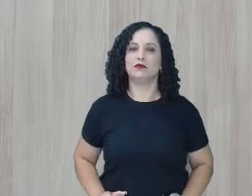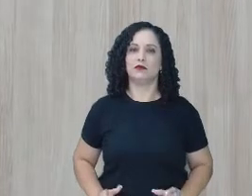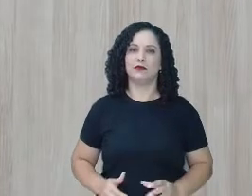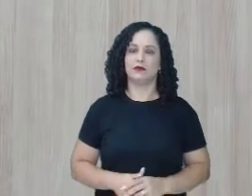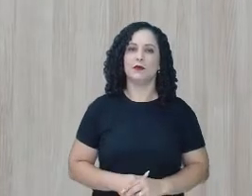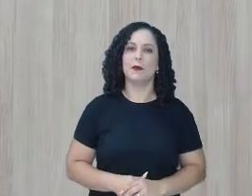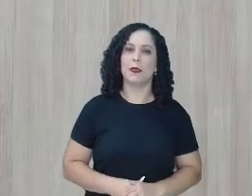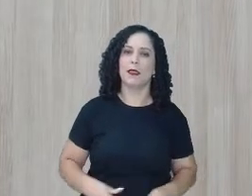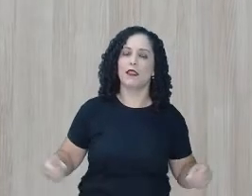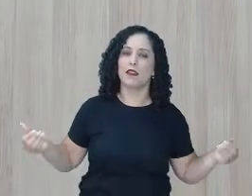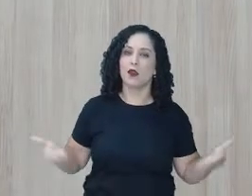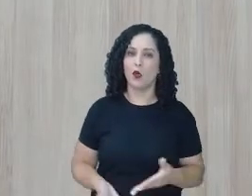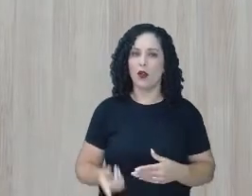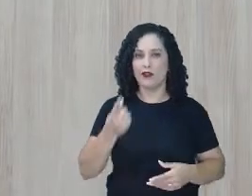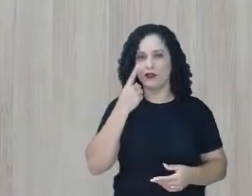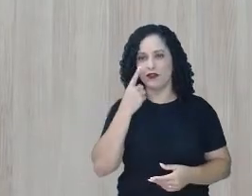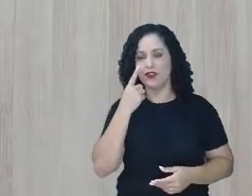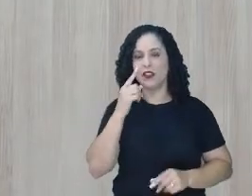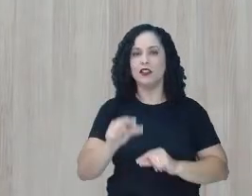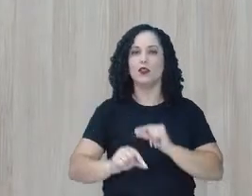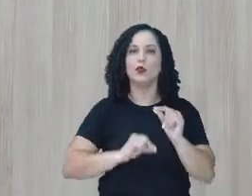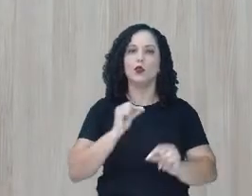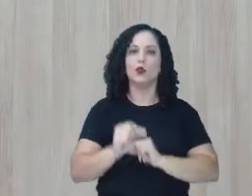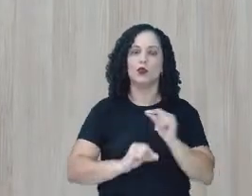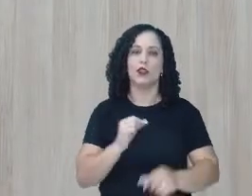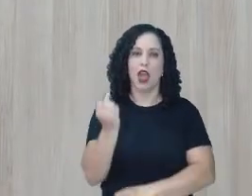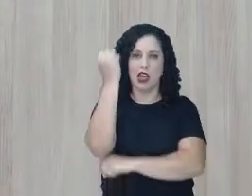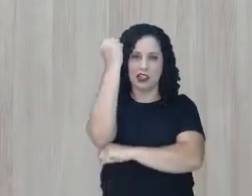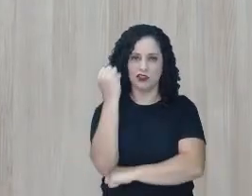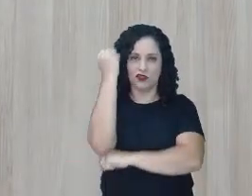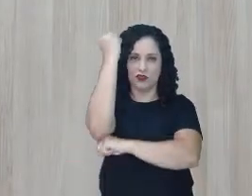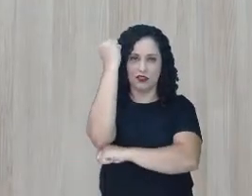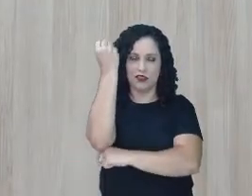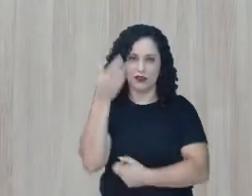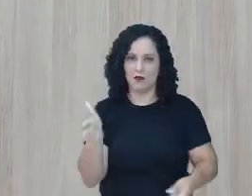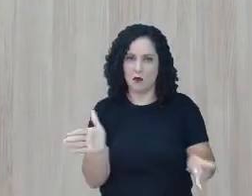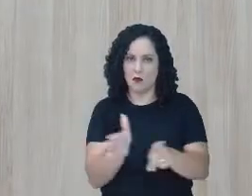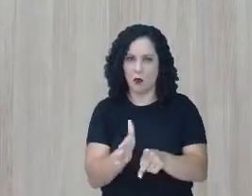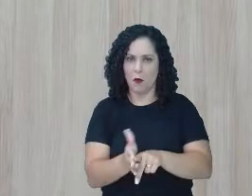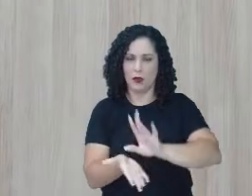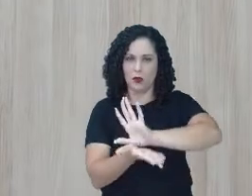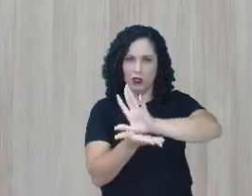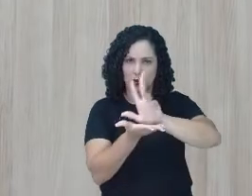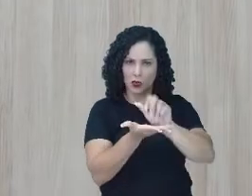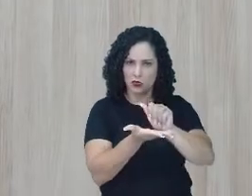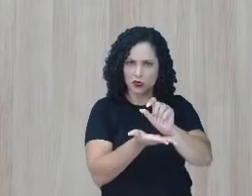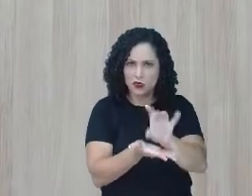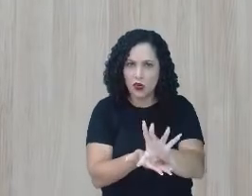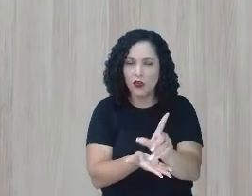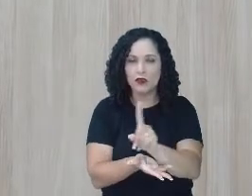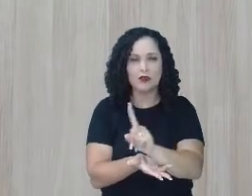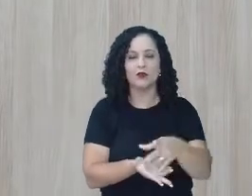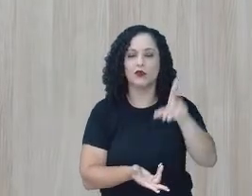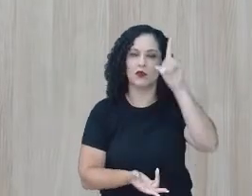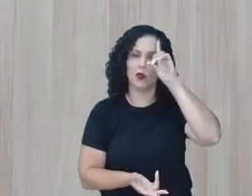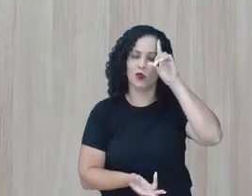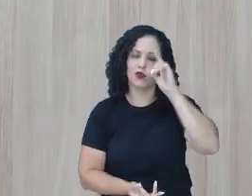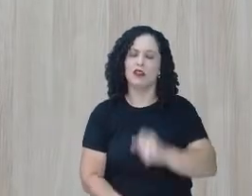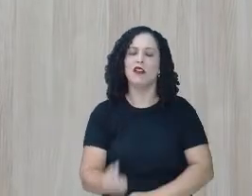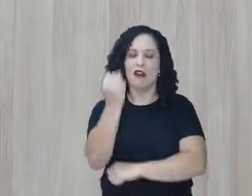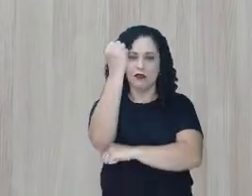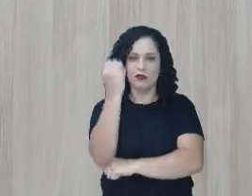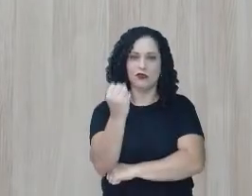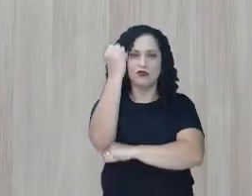que, inclusive, a resistência à escravidão não se dava apenas no quilombo, né, mas cotidianamente a escravidão sofria essa